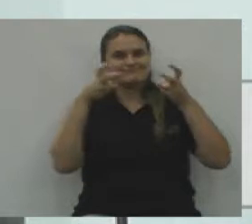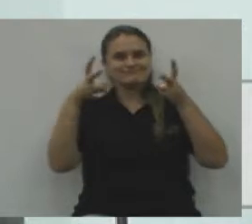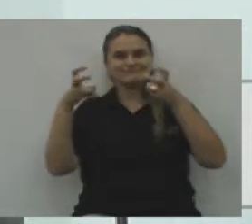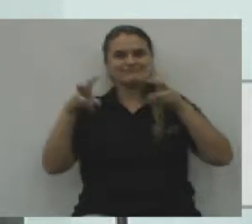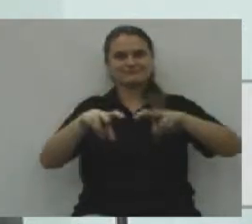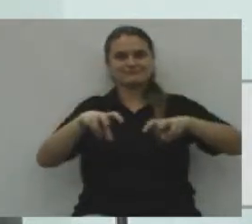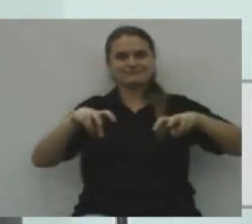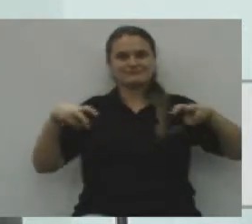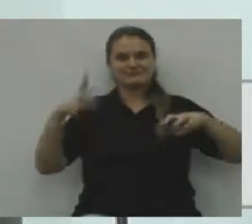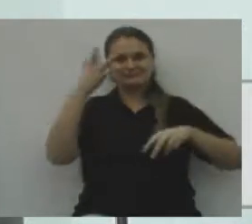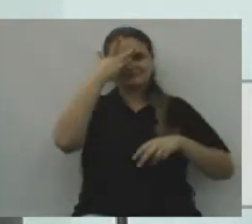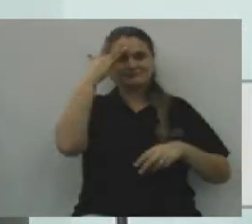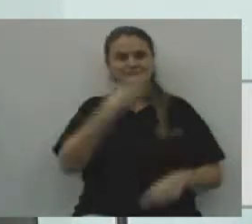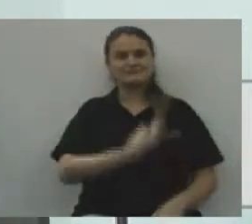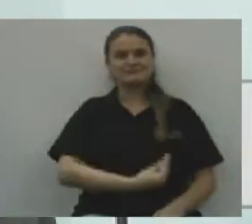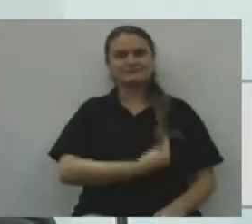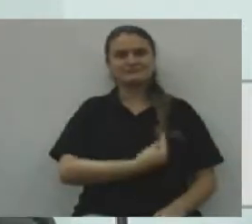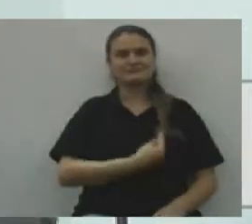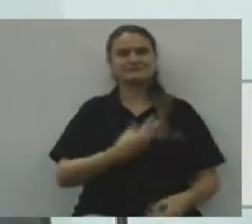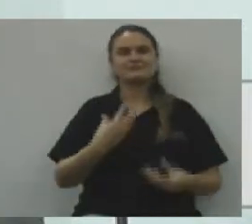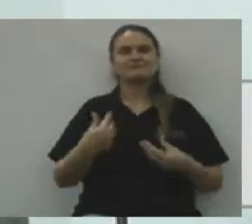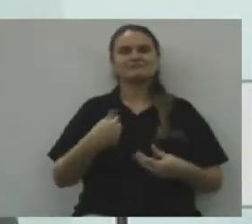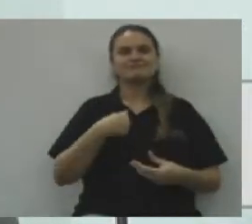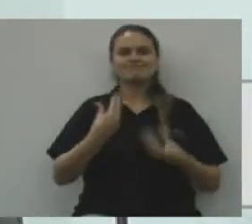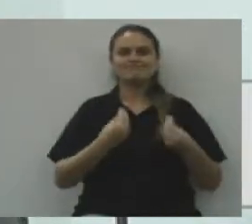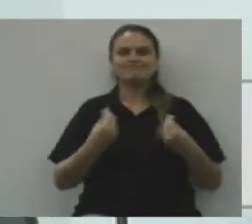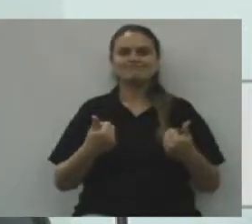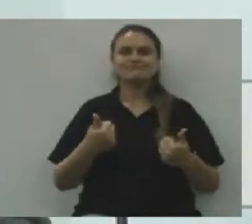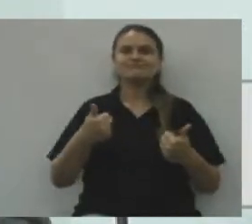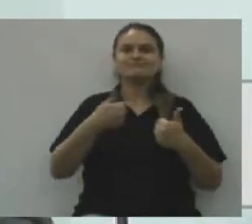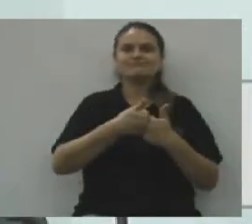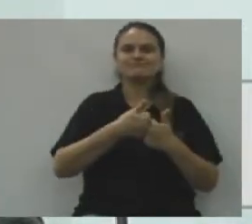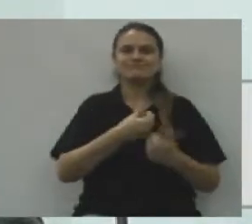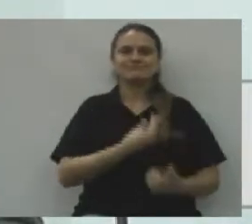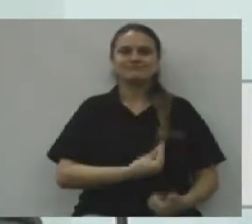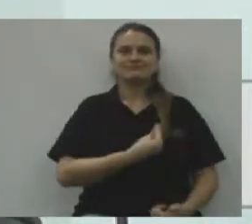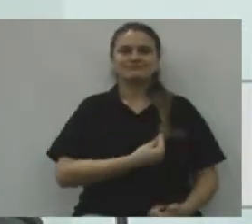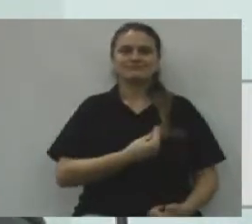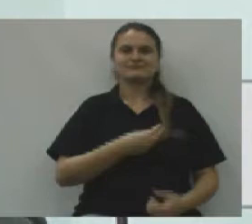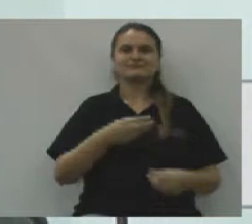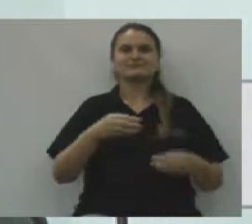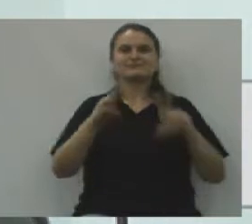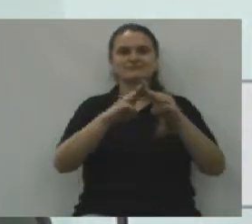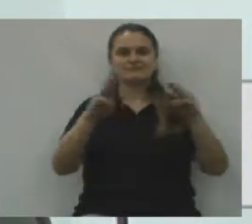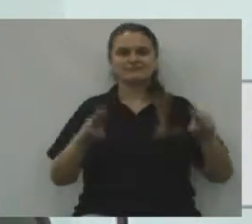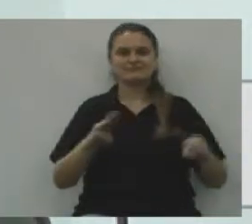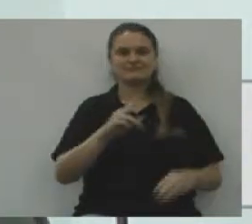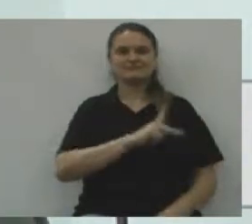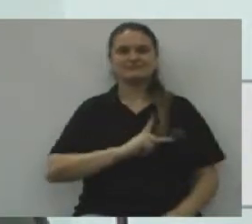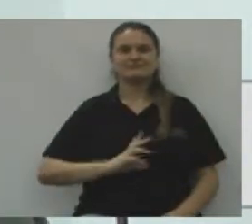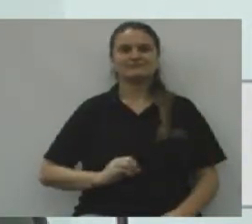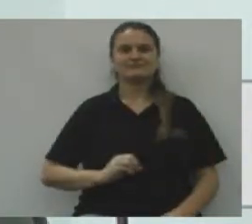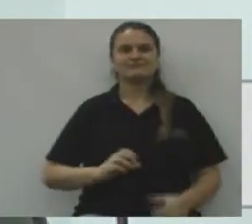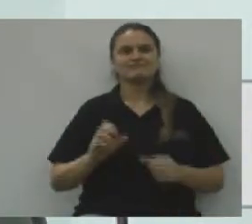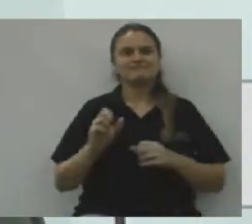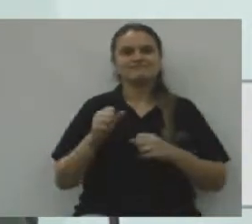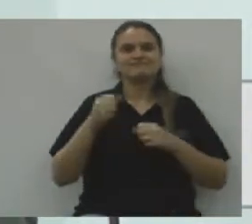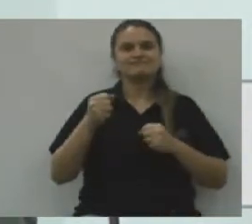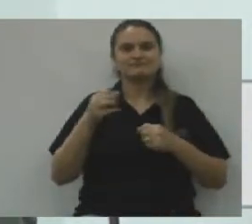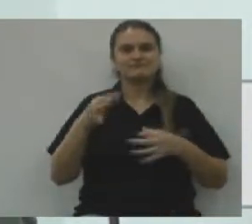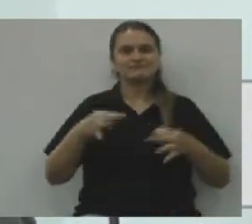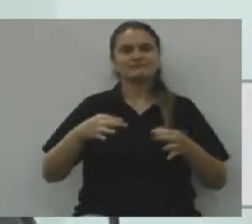lotada. Como representante do Poder Judiciário, eu me recordo aqui primeiro, professor Almires, de que há